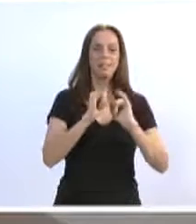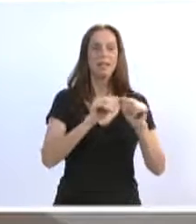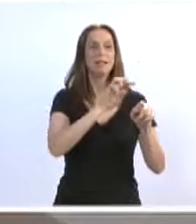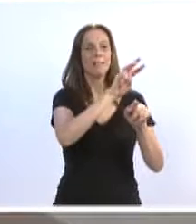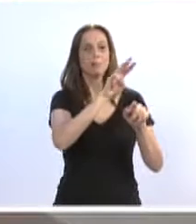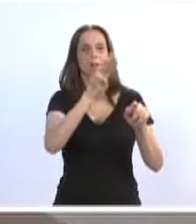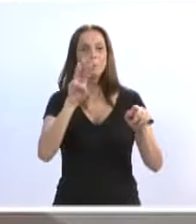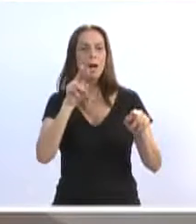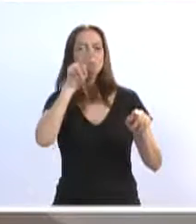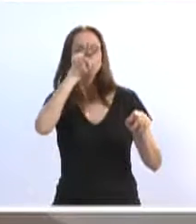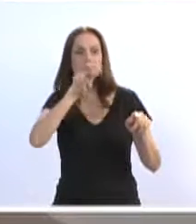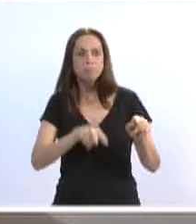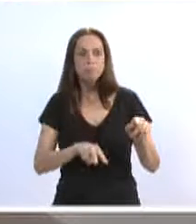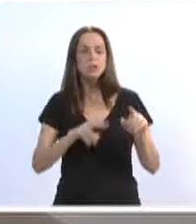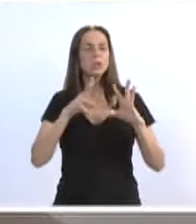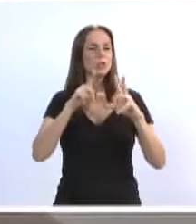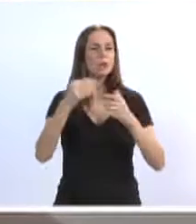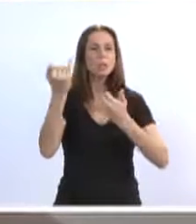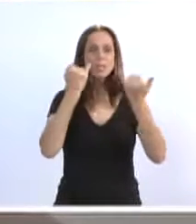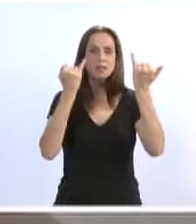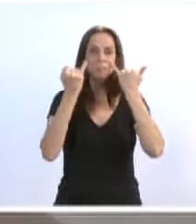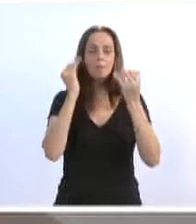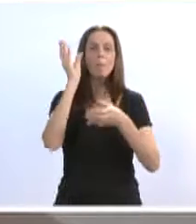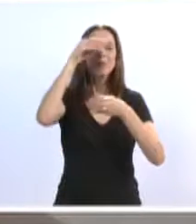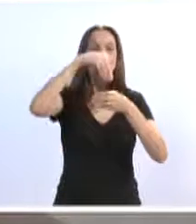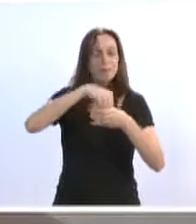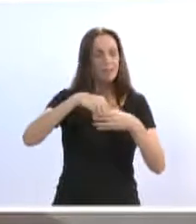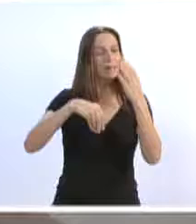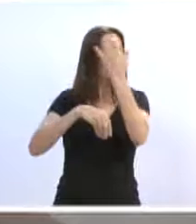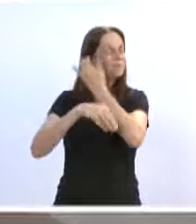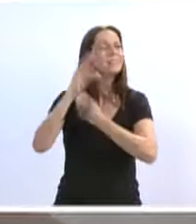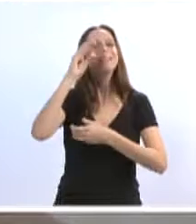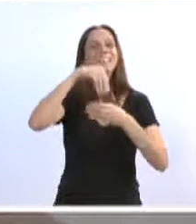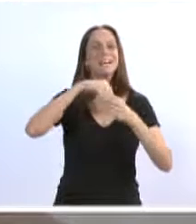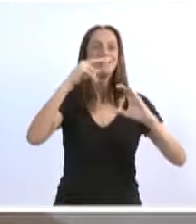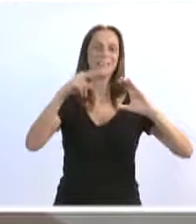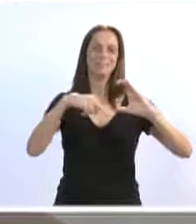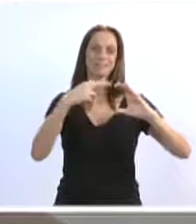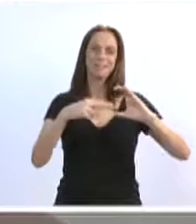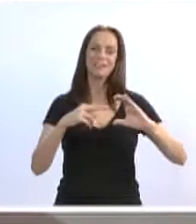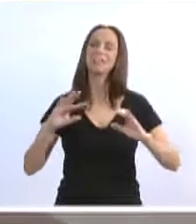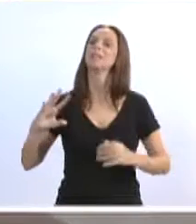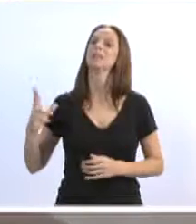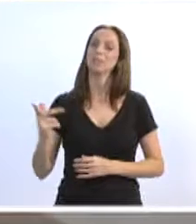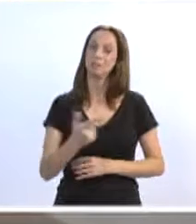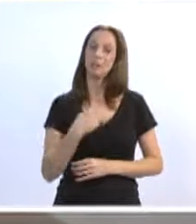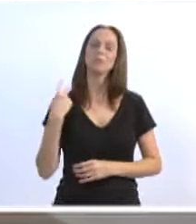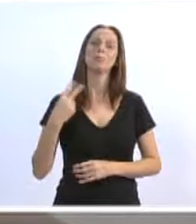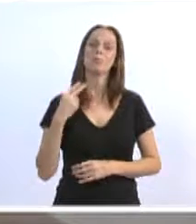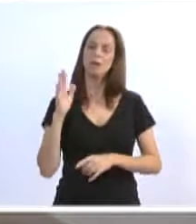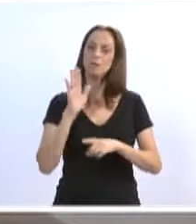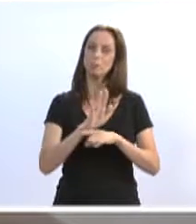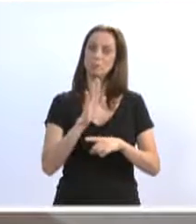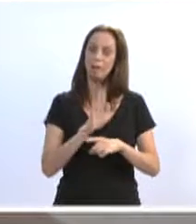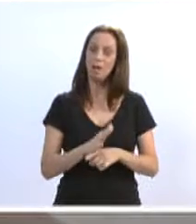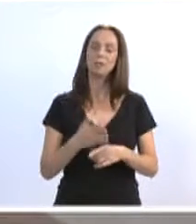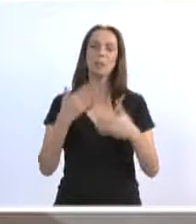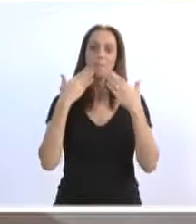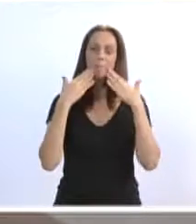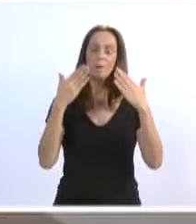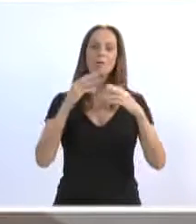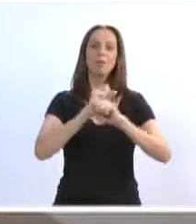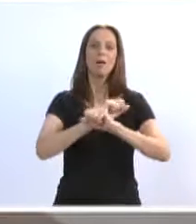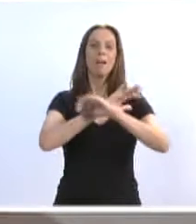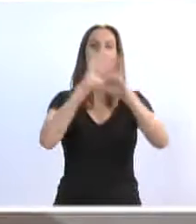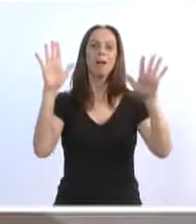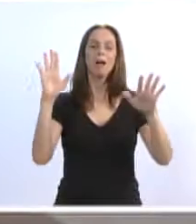as informações da Câmara Municipal de Vereadores. E todos os vereadores têm contribuído no avanço da transparência desta